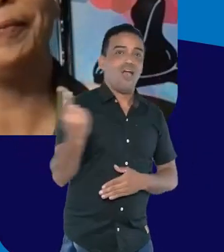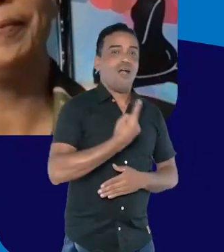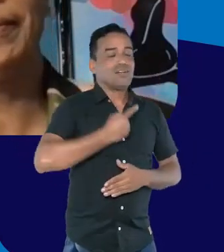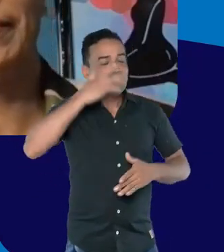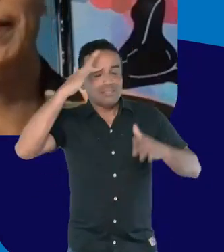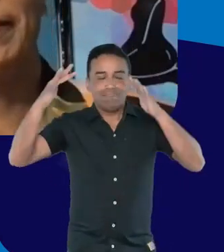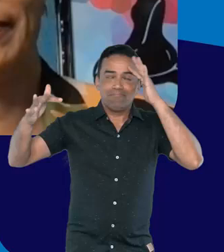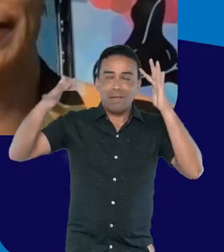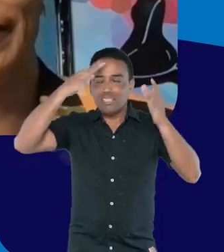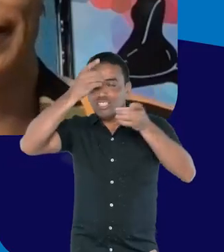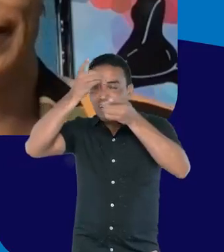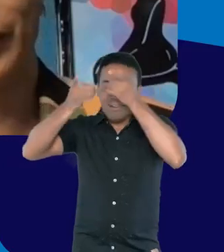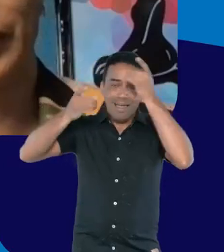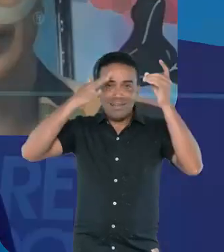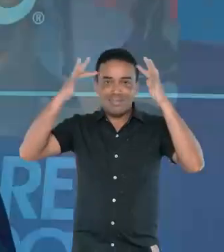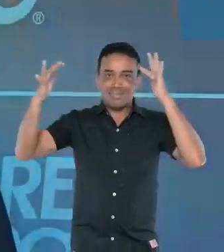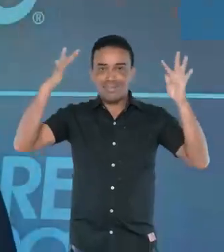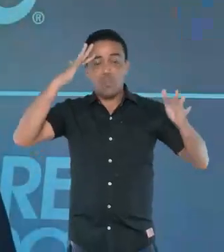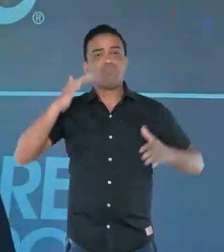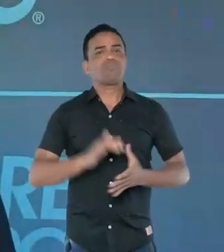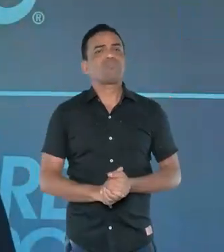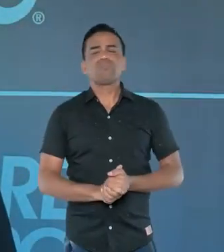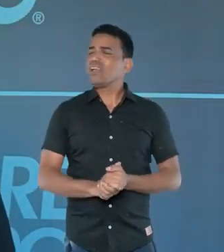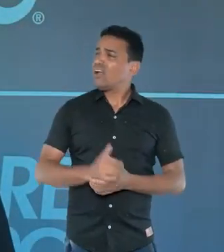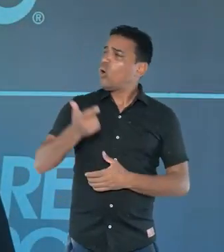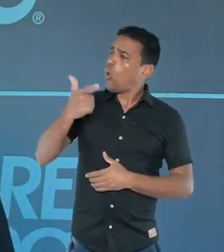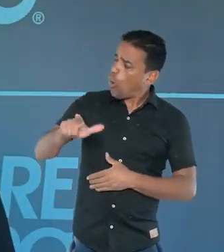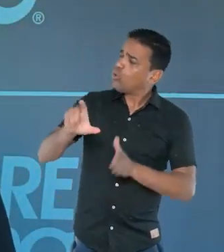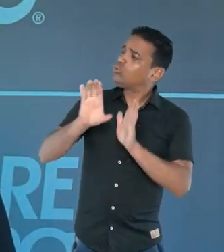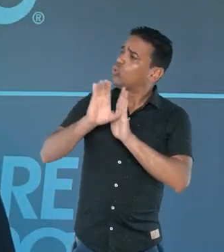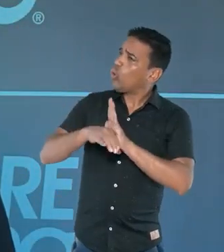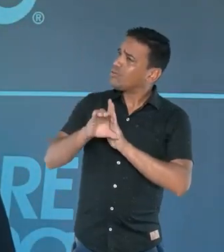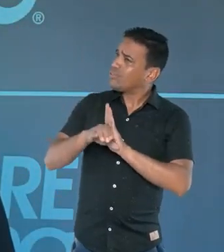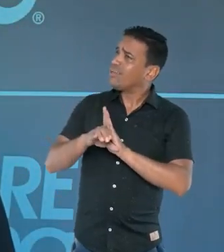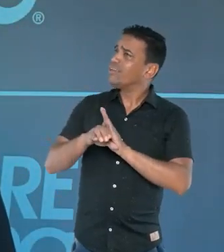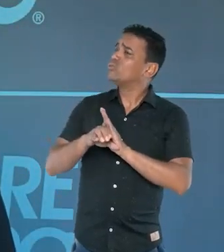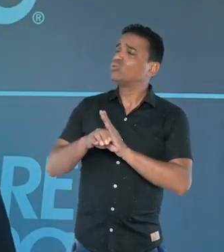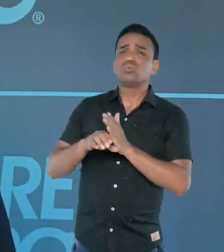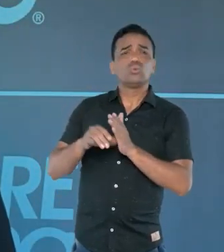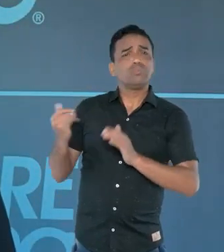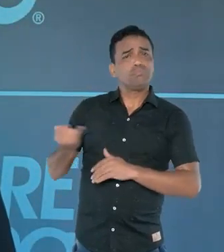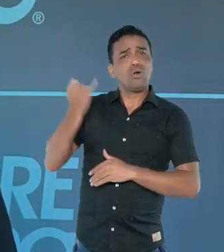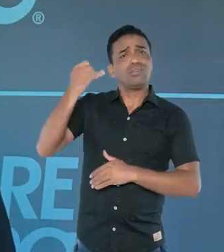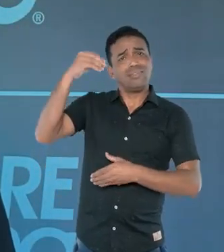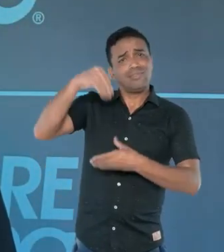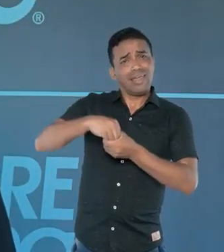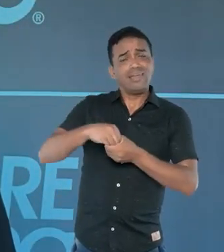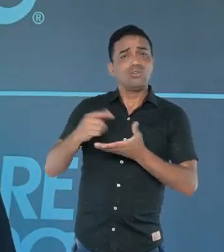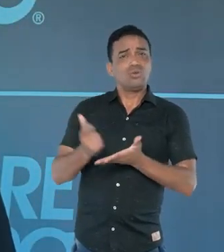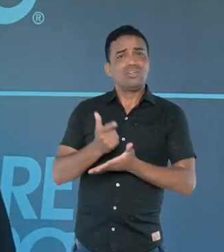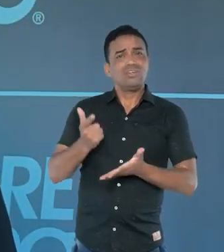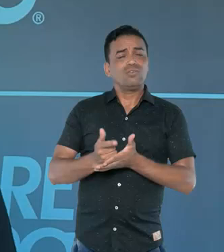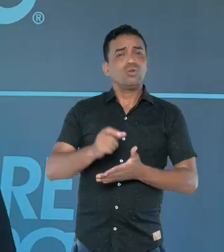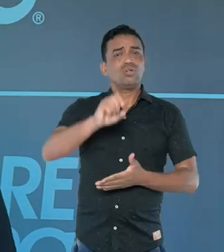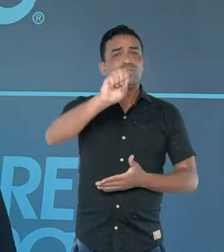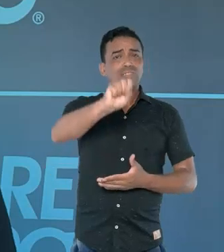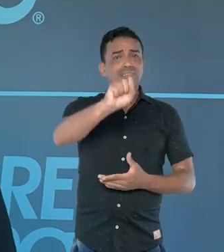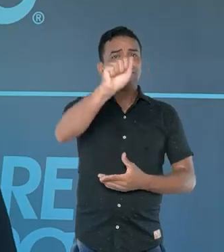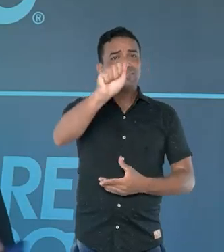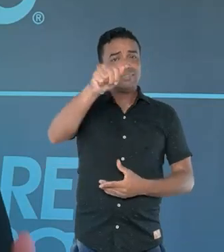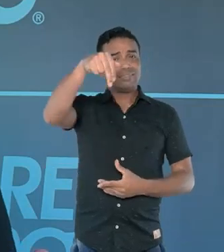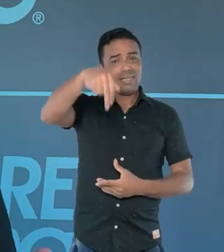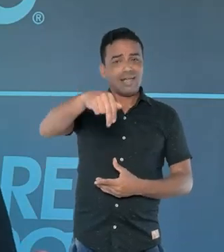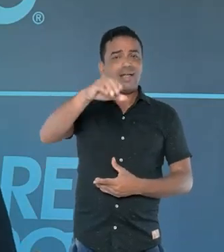imaginação. Um outro conceito central no seu livro é o Sankofa, que é